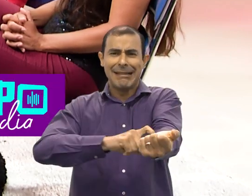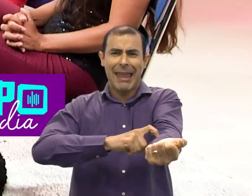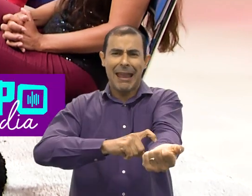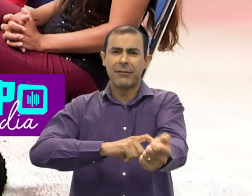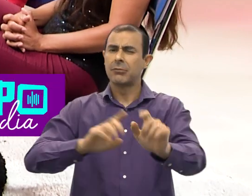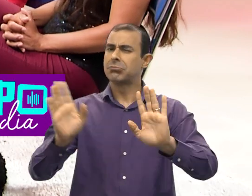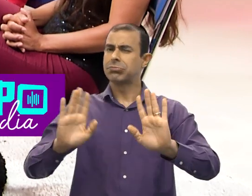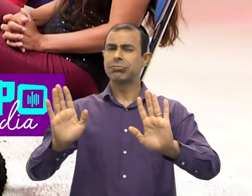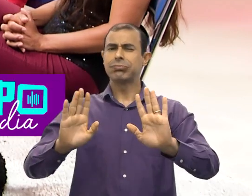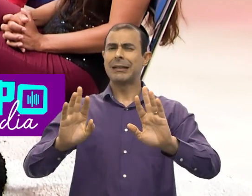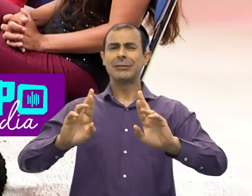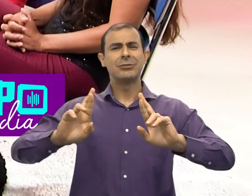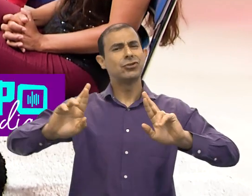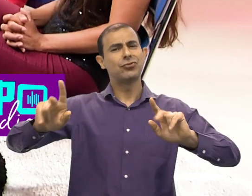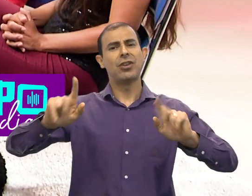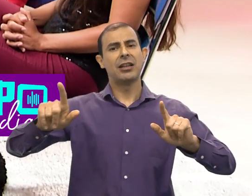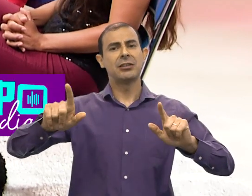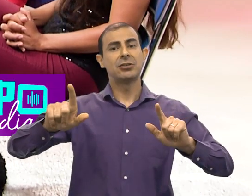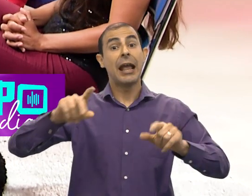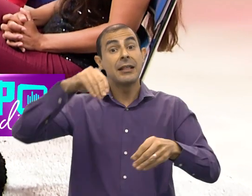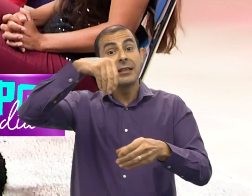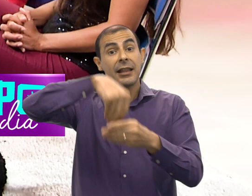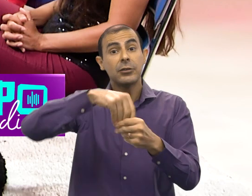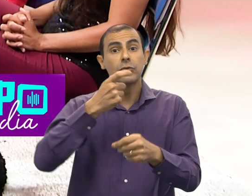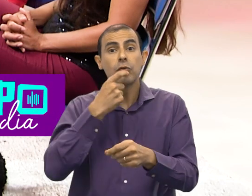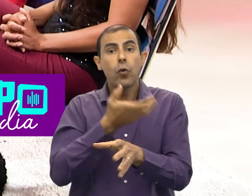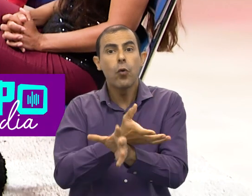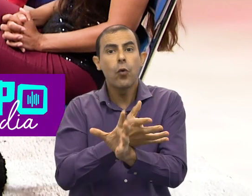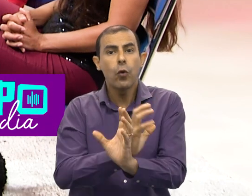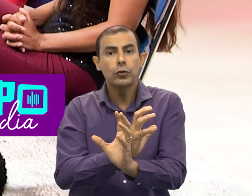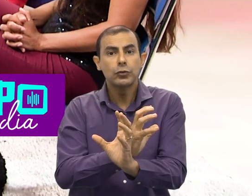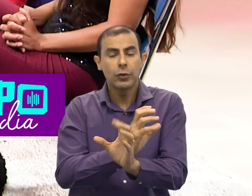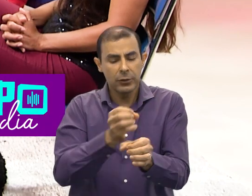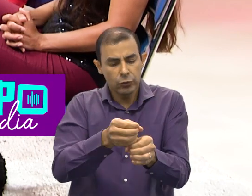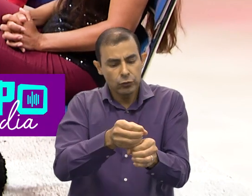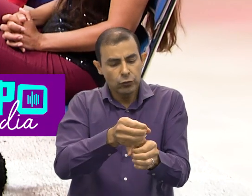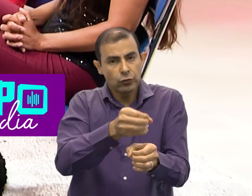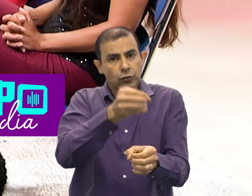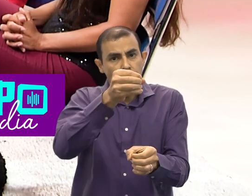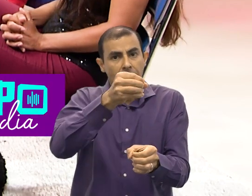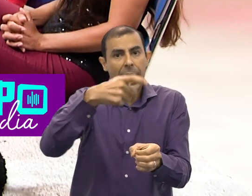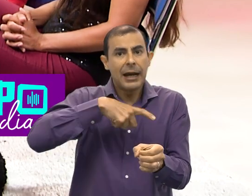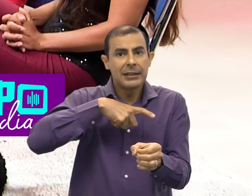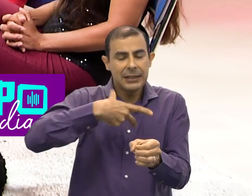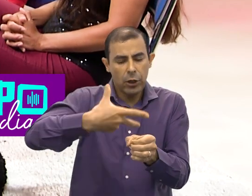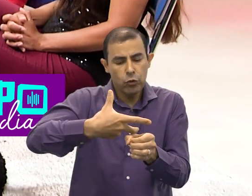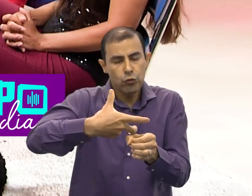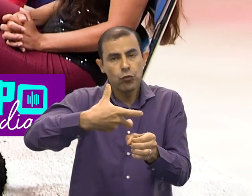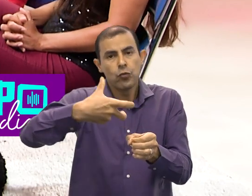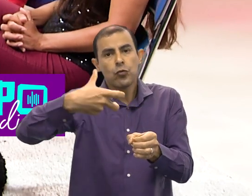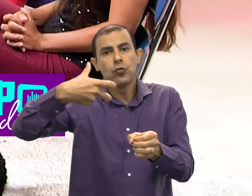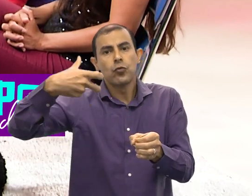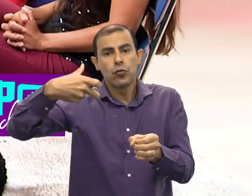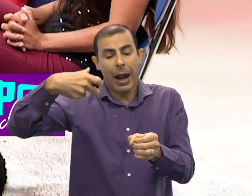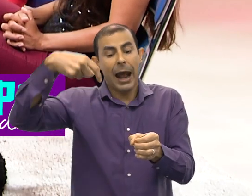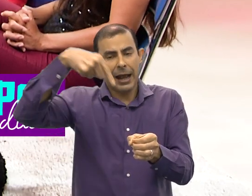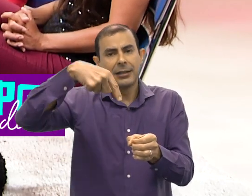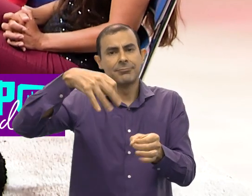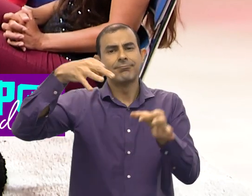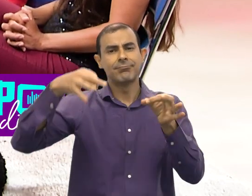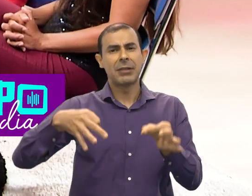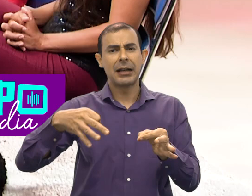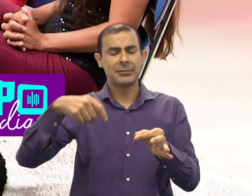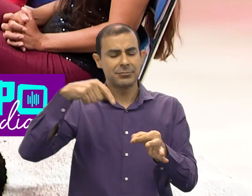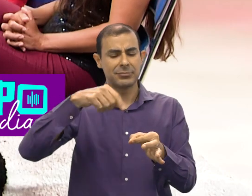não é um líquido da coluna que vai retirar, e sim um material chamado células que produzem o sangue, que está dentro